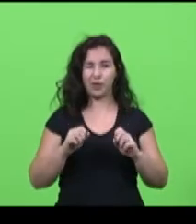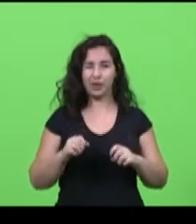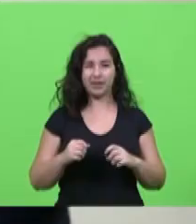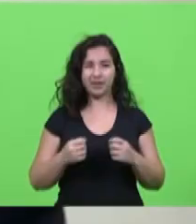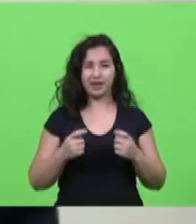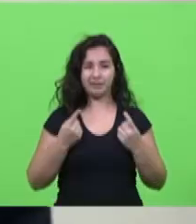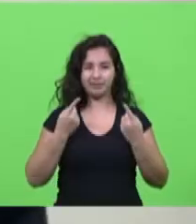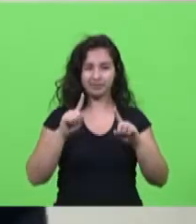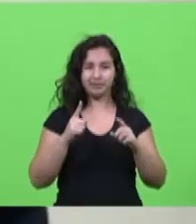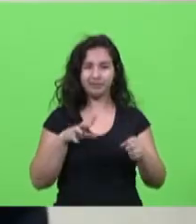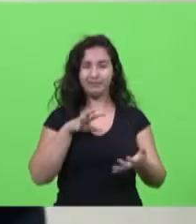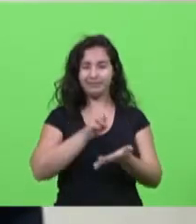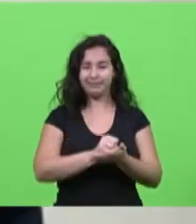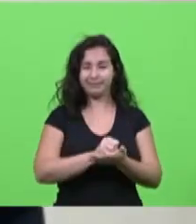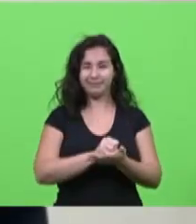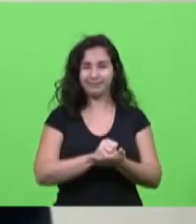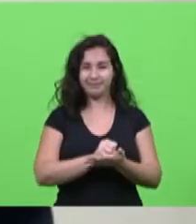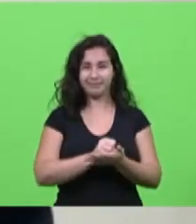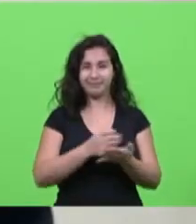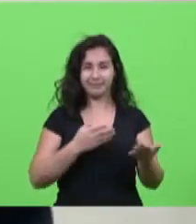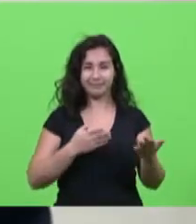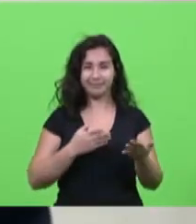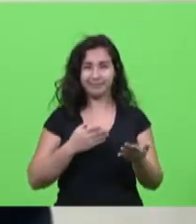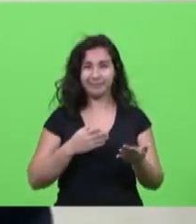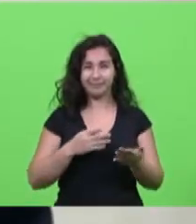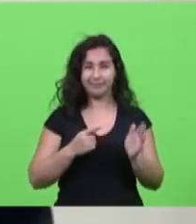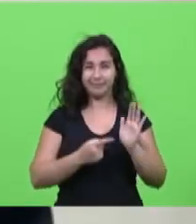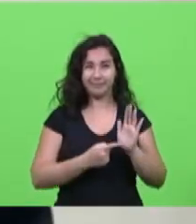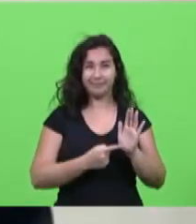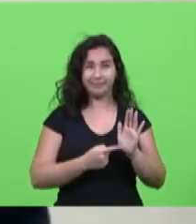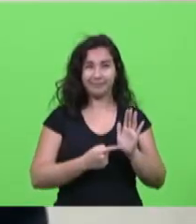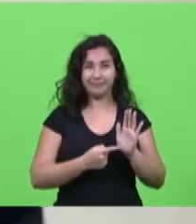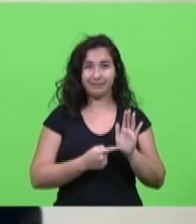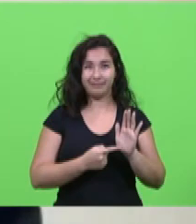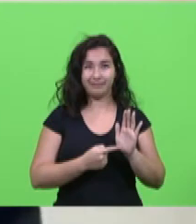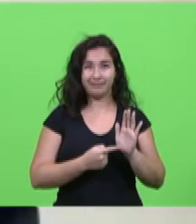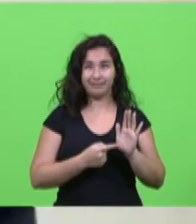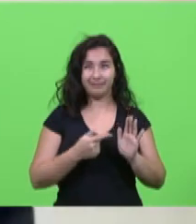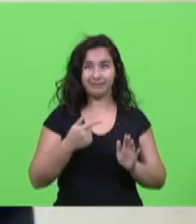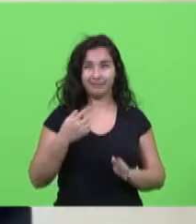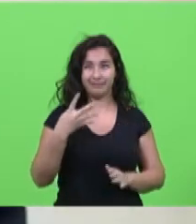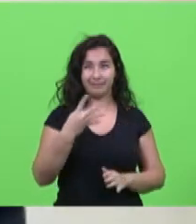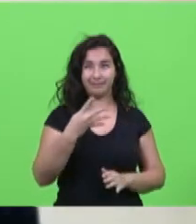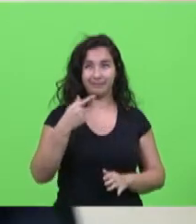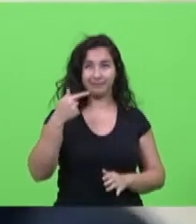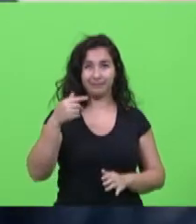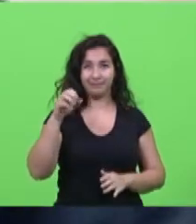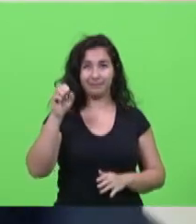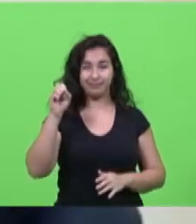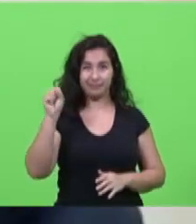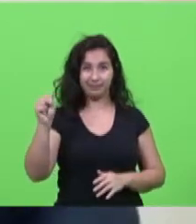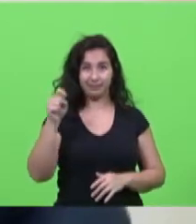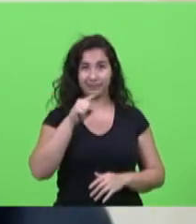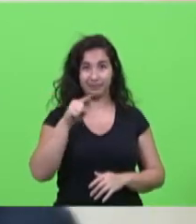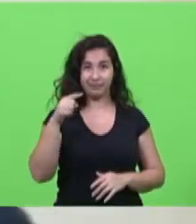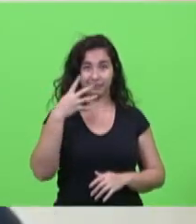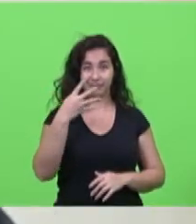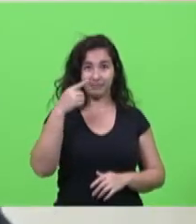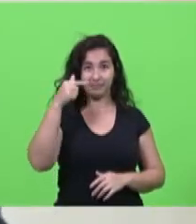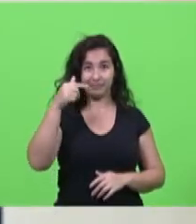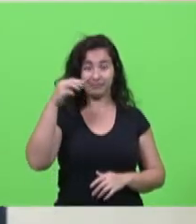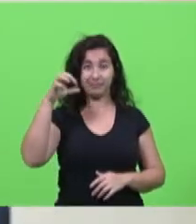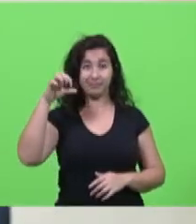Registrada a manifestação do deputado Vicente Caropreso. Indicação é possível ainda. 478 a 482.